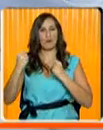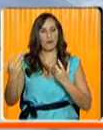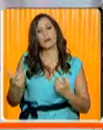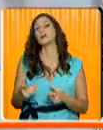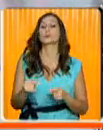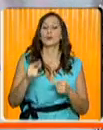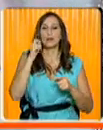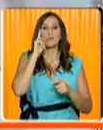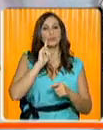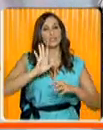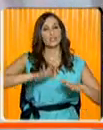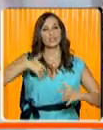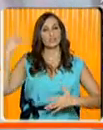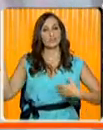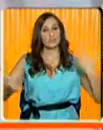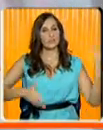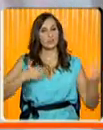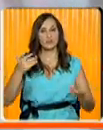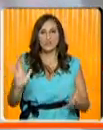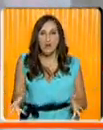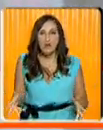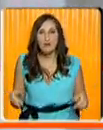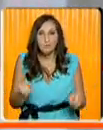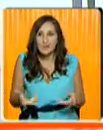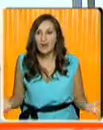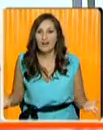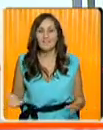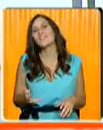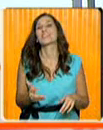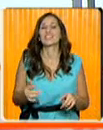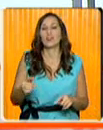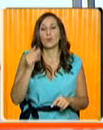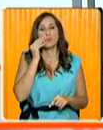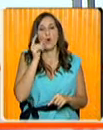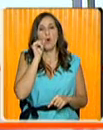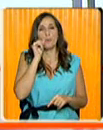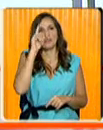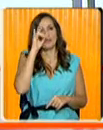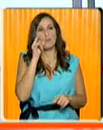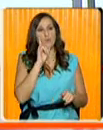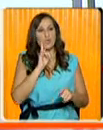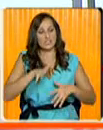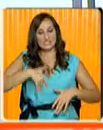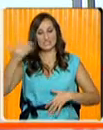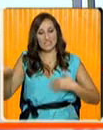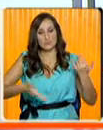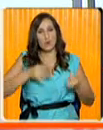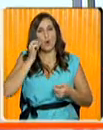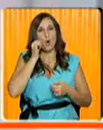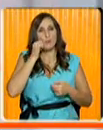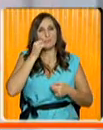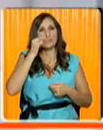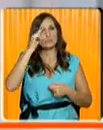então despir as mulheres e saberem. Já? A ideia que os homens têm quando elas se despem. Foi fácil,